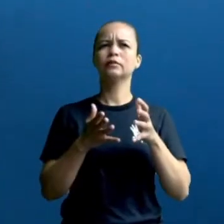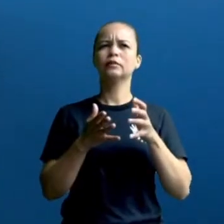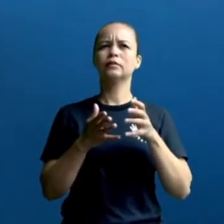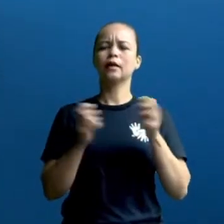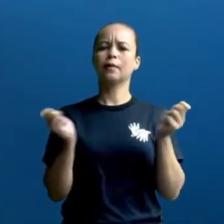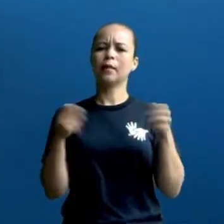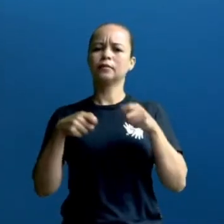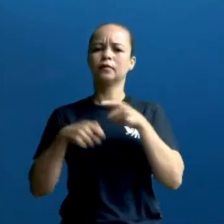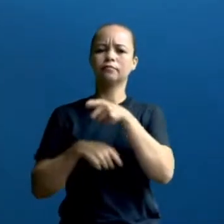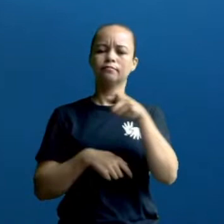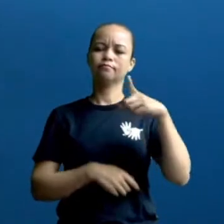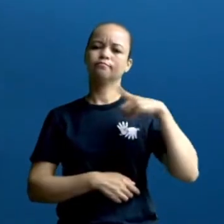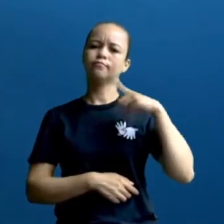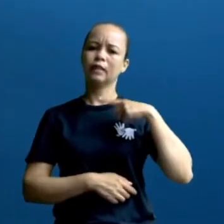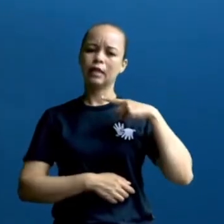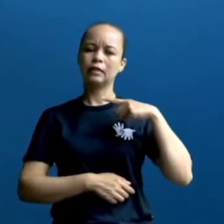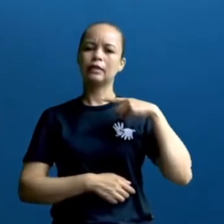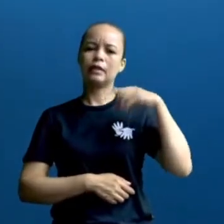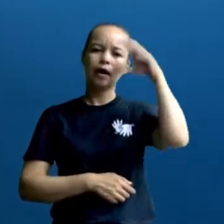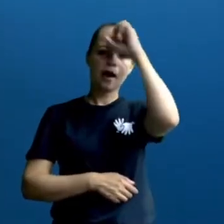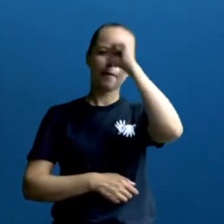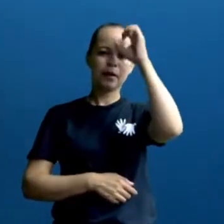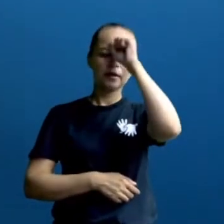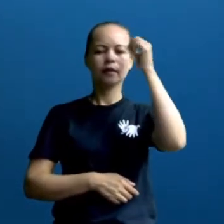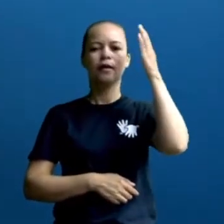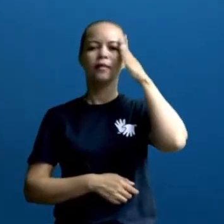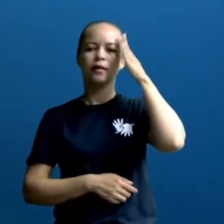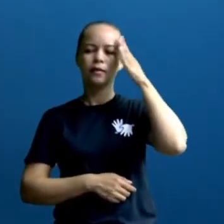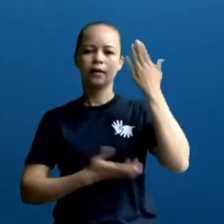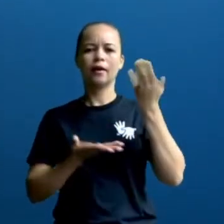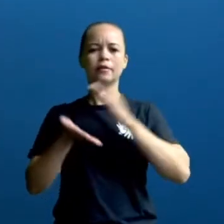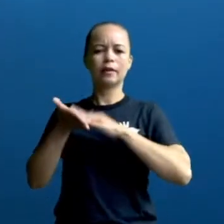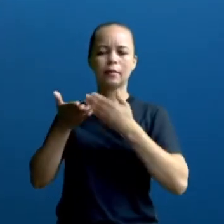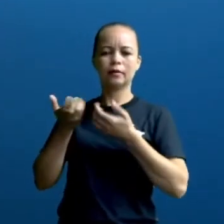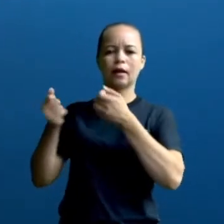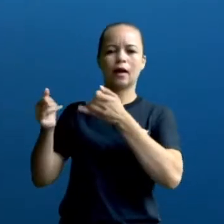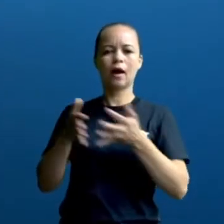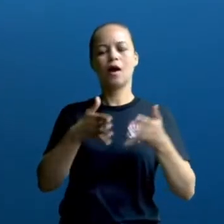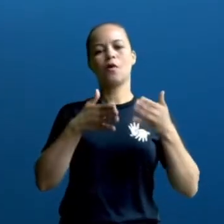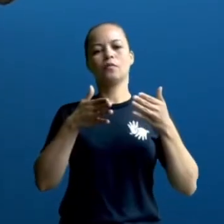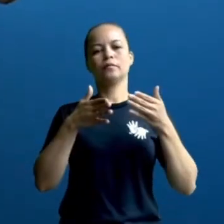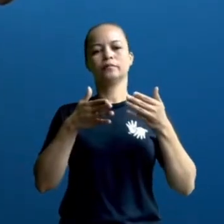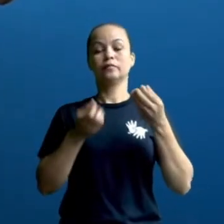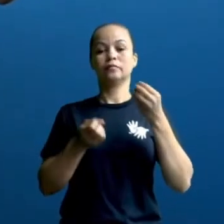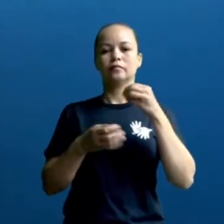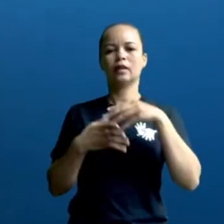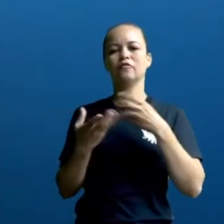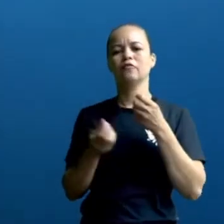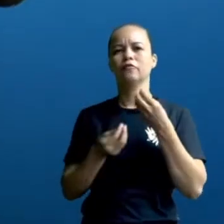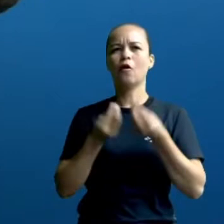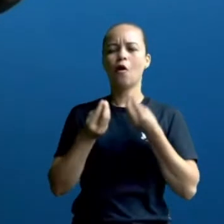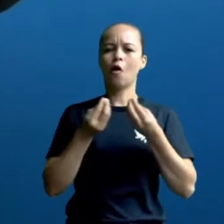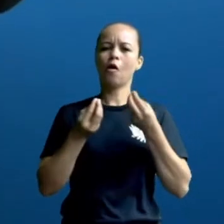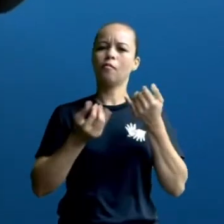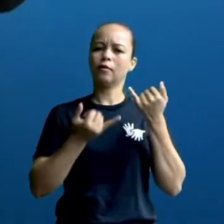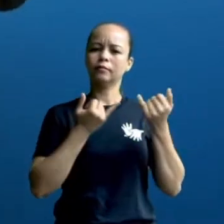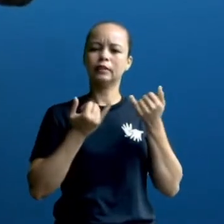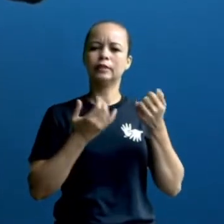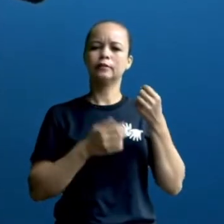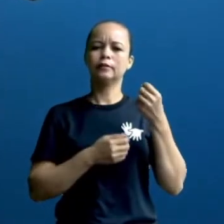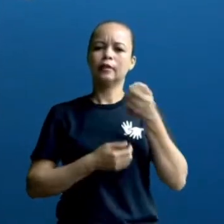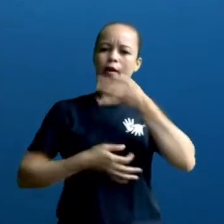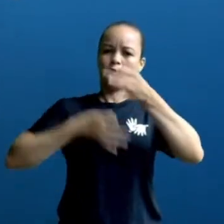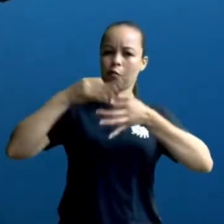capacidade que você tem de justamente aprender, compreender e interpretar o mundo externo de forma inteligível, de forma crítica e